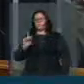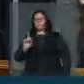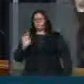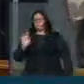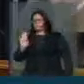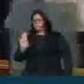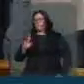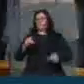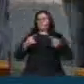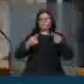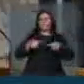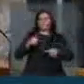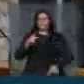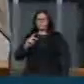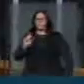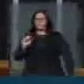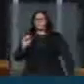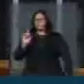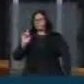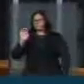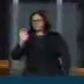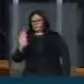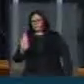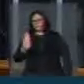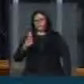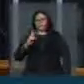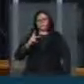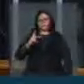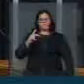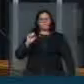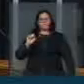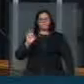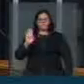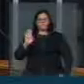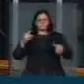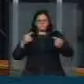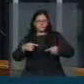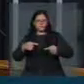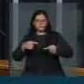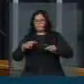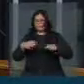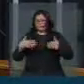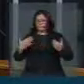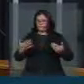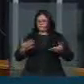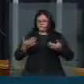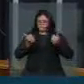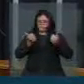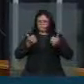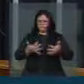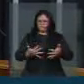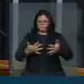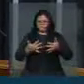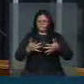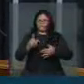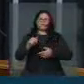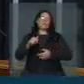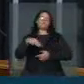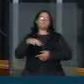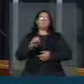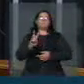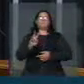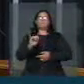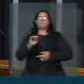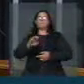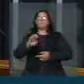contra o governo do PSDB, contra o governo do PSB. Ou seja, é um movimento de revolta